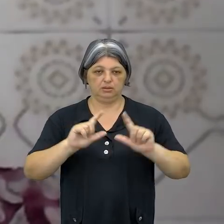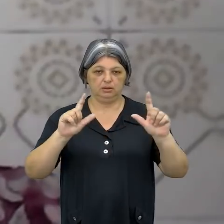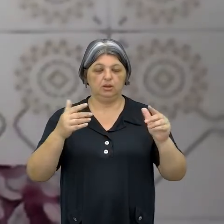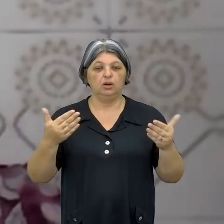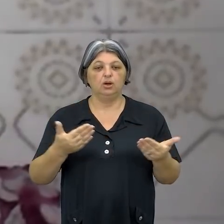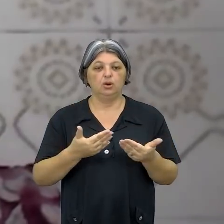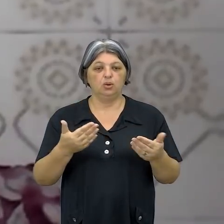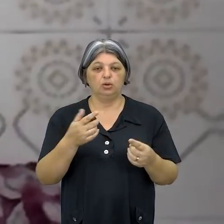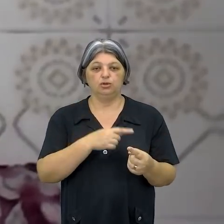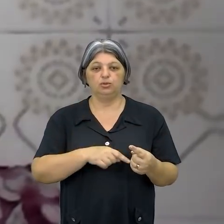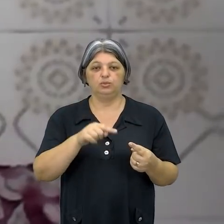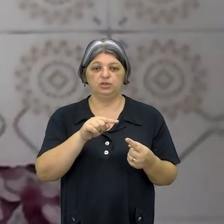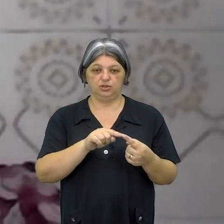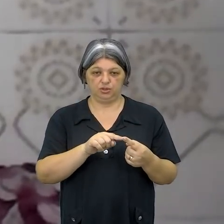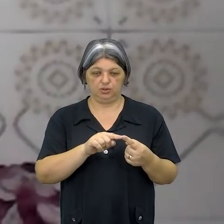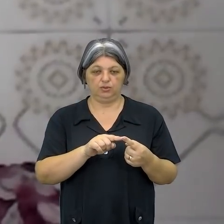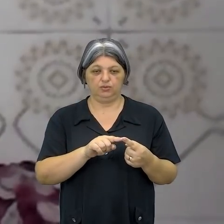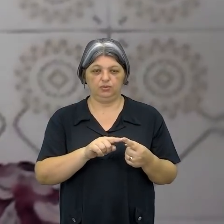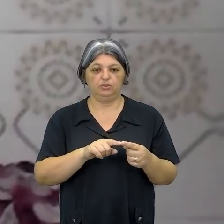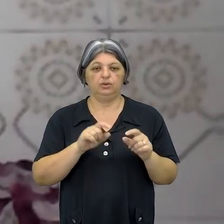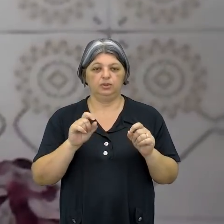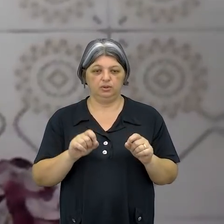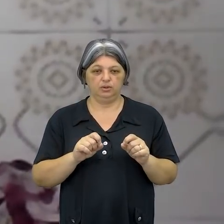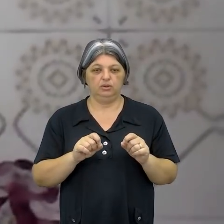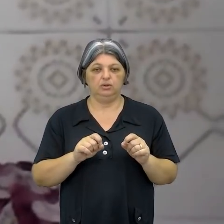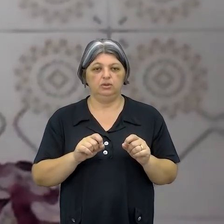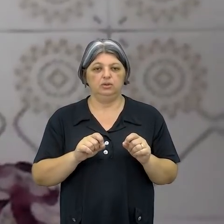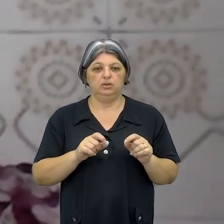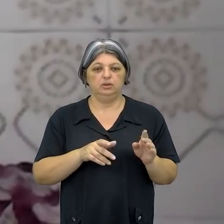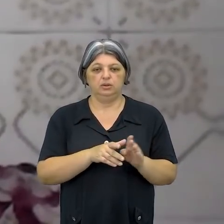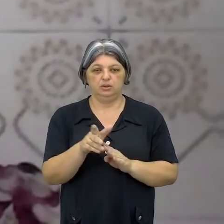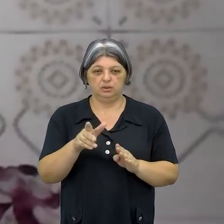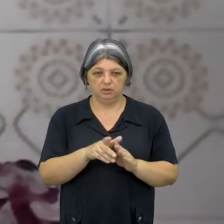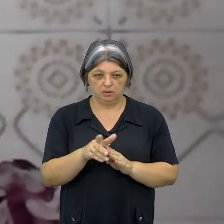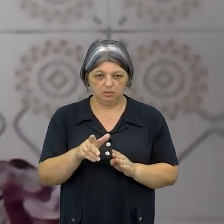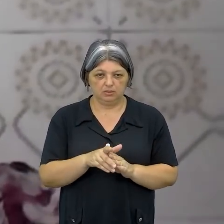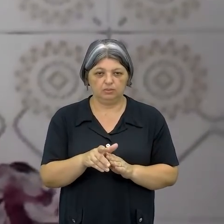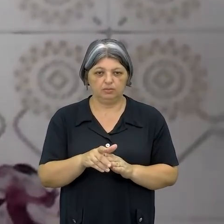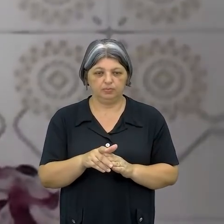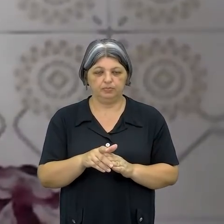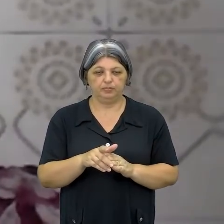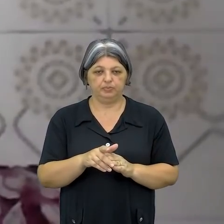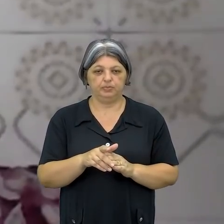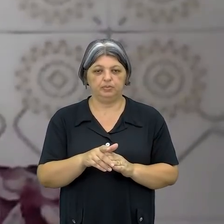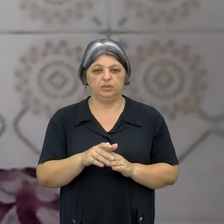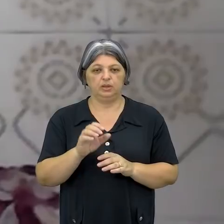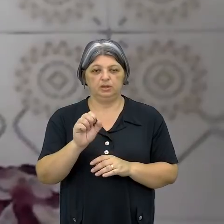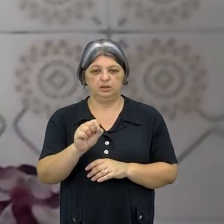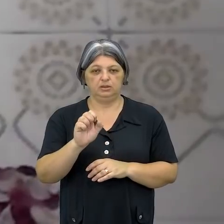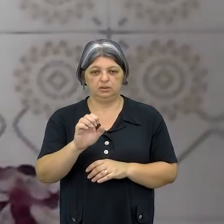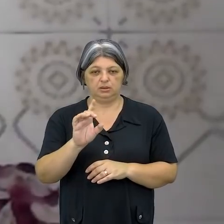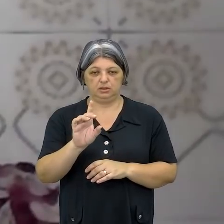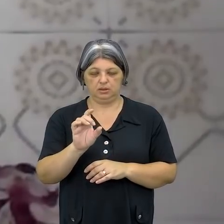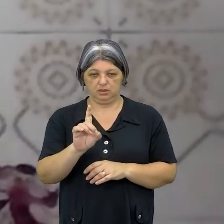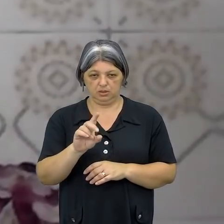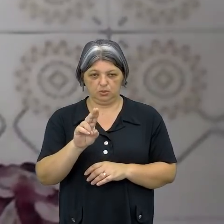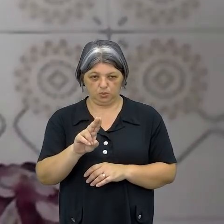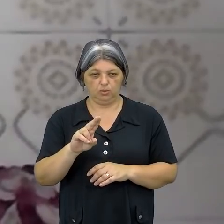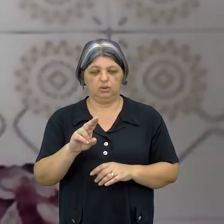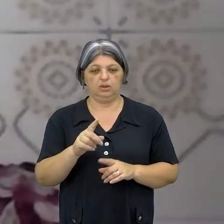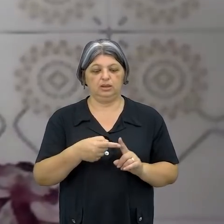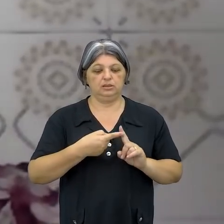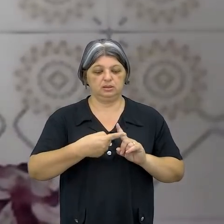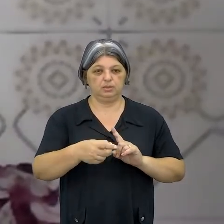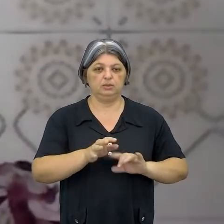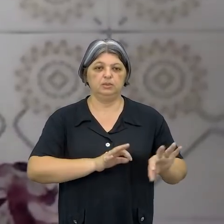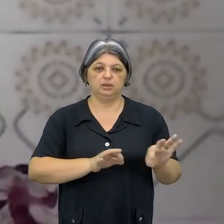nossos objetivos é revisitar orientações oferecidas pela SEDUC na semana de planejamento,